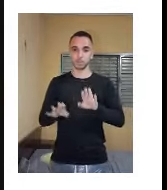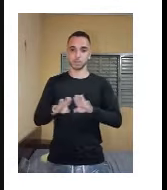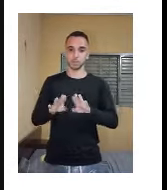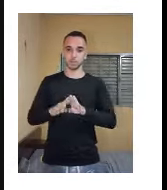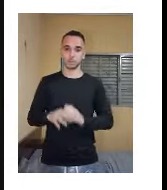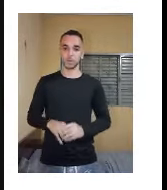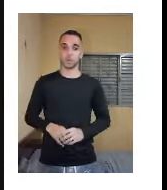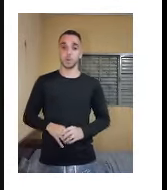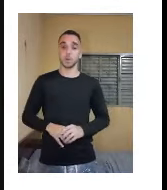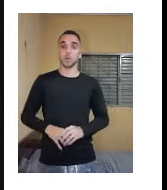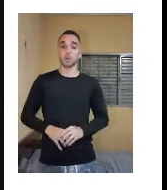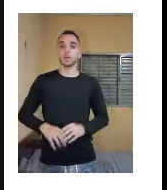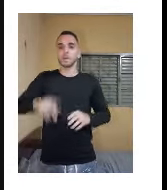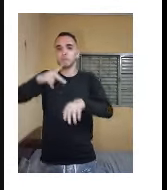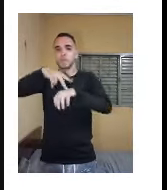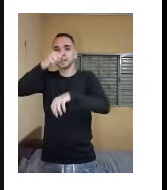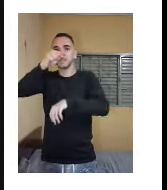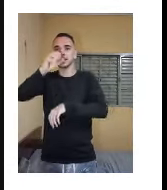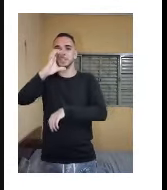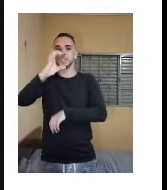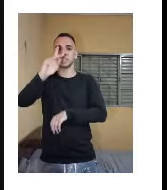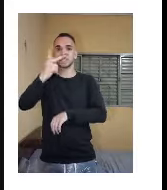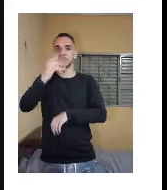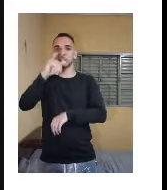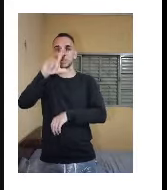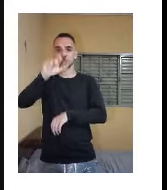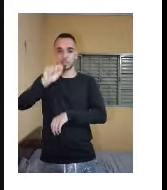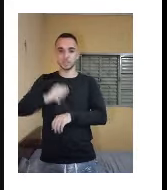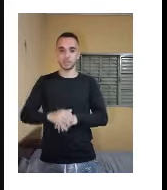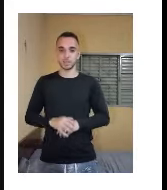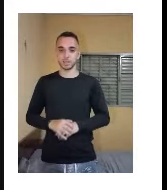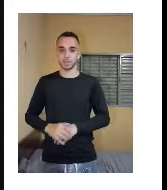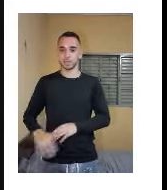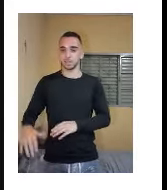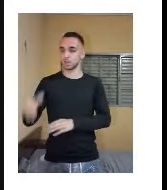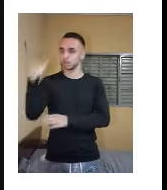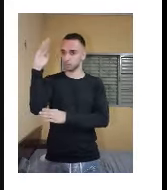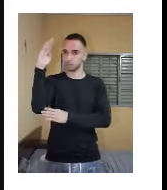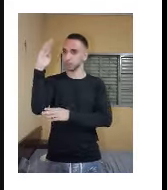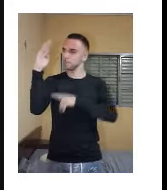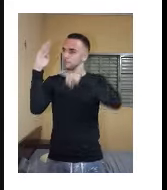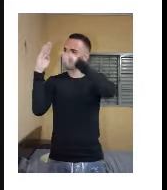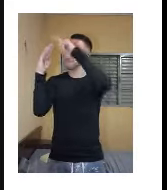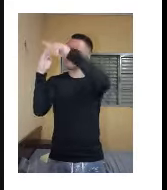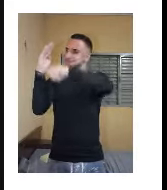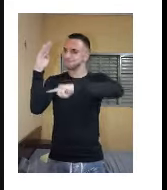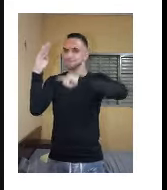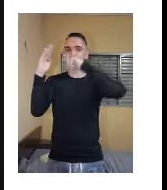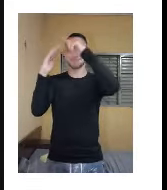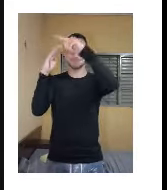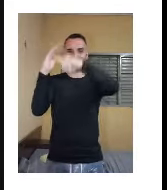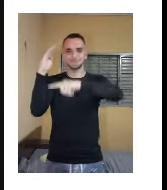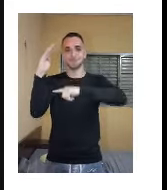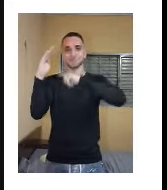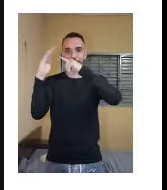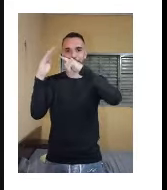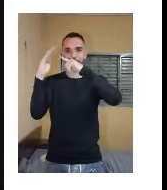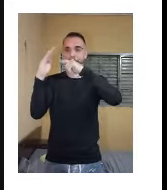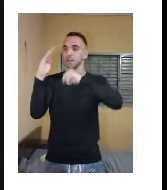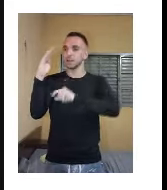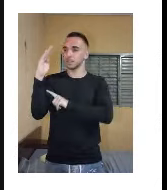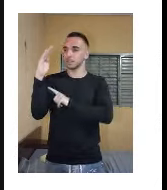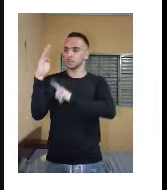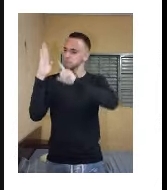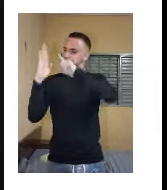em 2022, já deve instalar 3 vezes mais parques solares e 5 vezes mais parques eólicos que